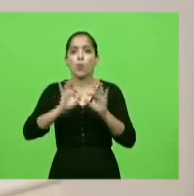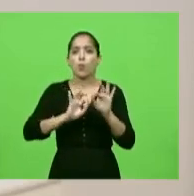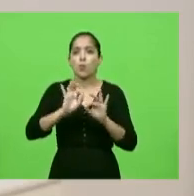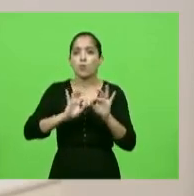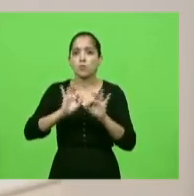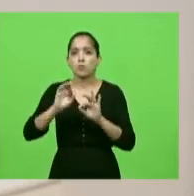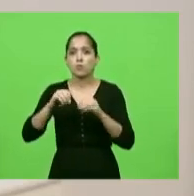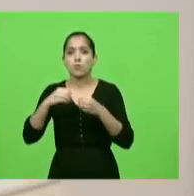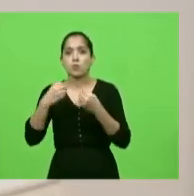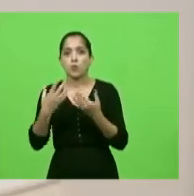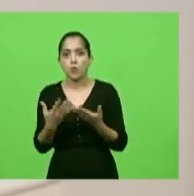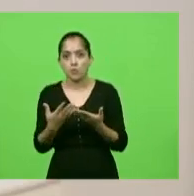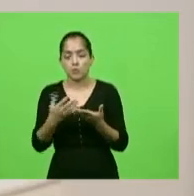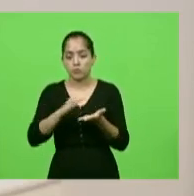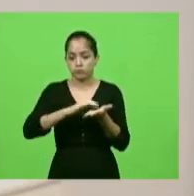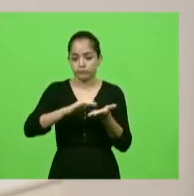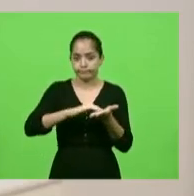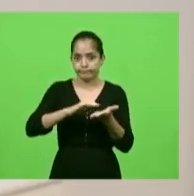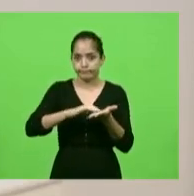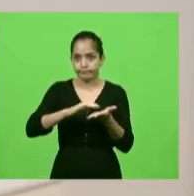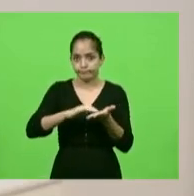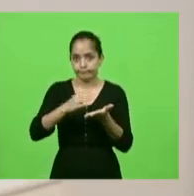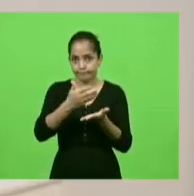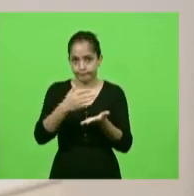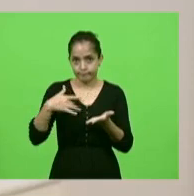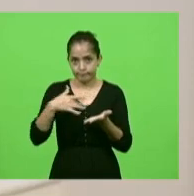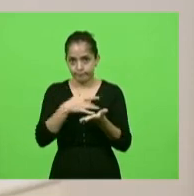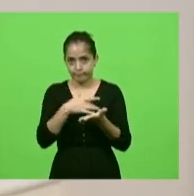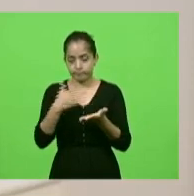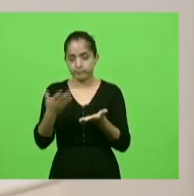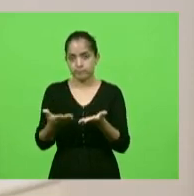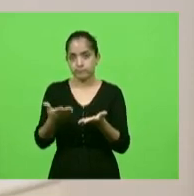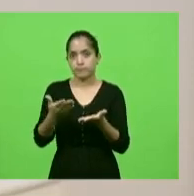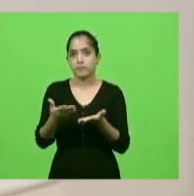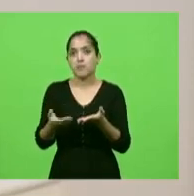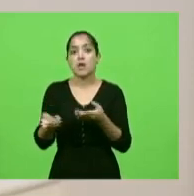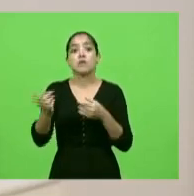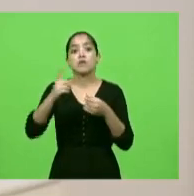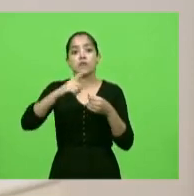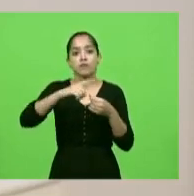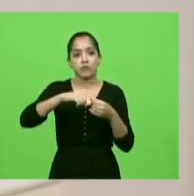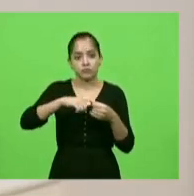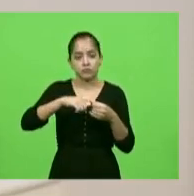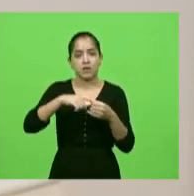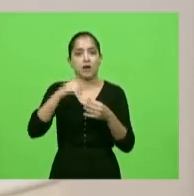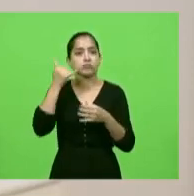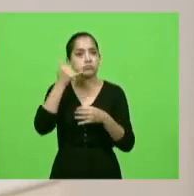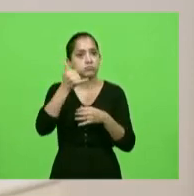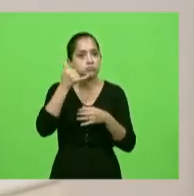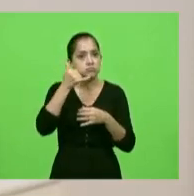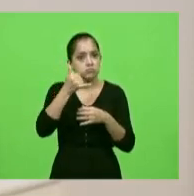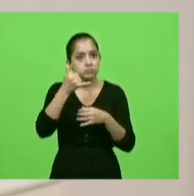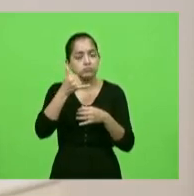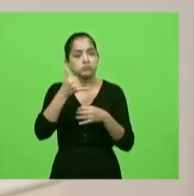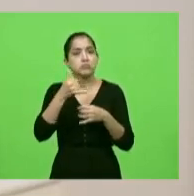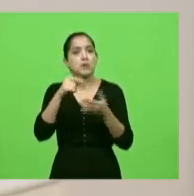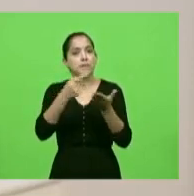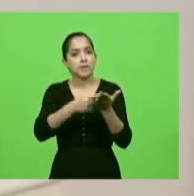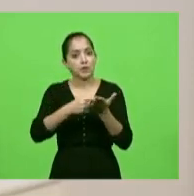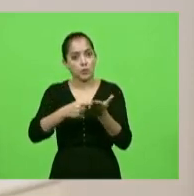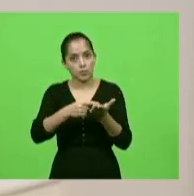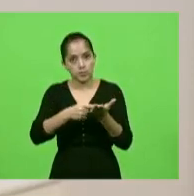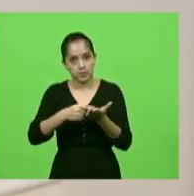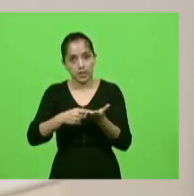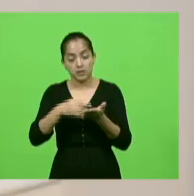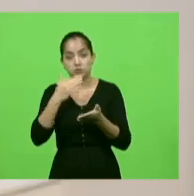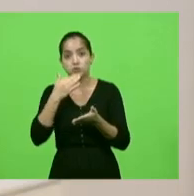auxiliar a secretaria nesse momento. Durante a tarde, devo retornar o contato para sugestões de alinhamento com o senhor. Aqui tinha o pedido